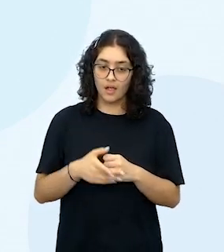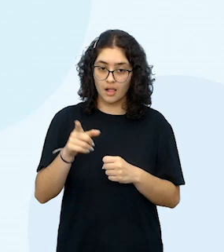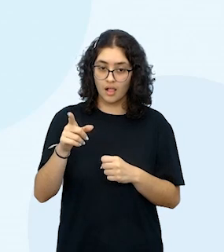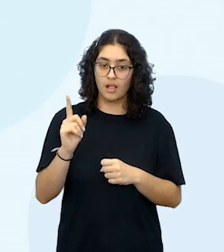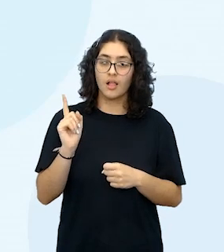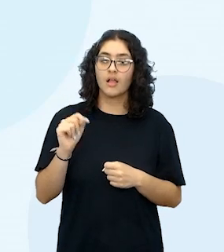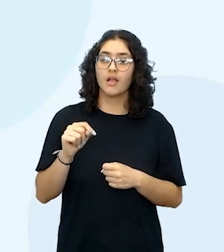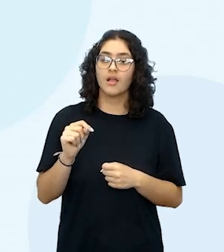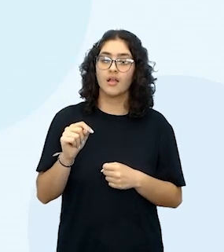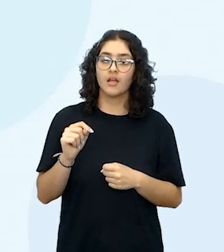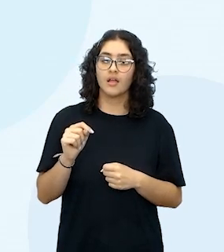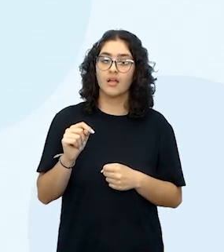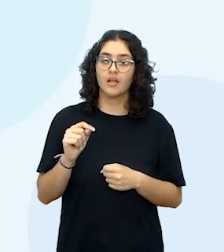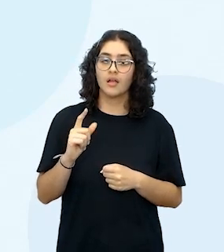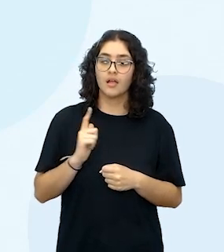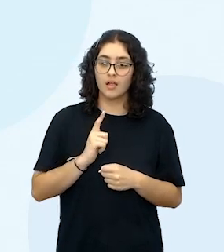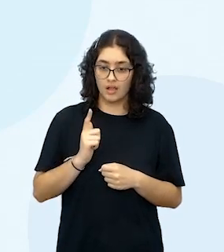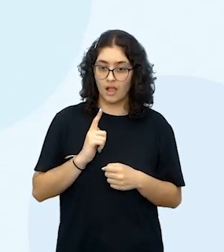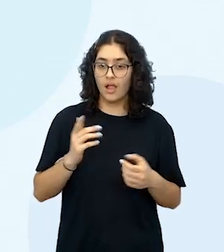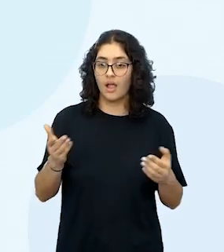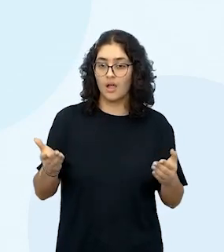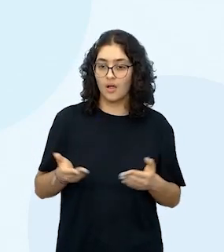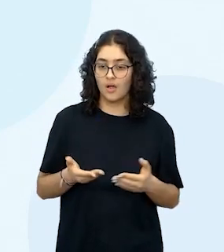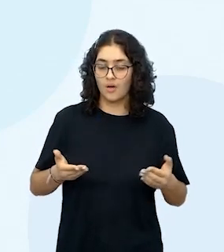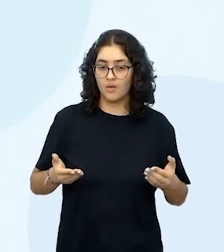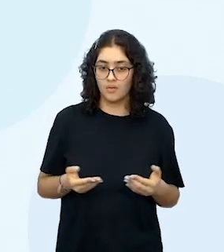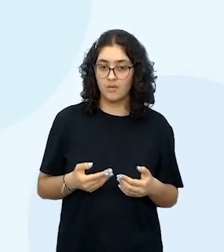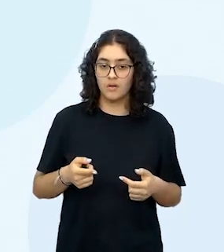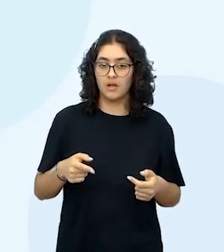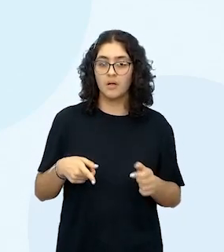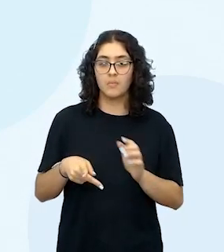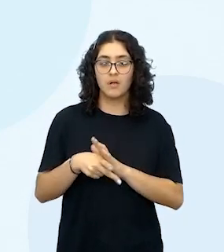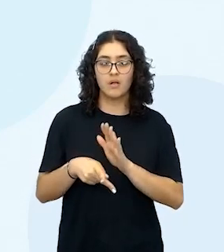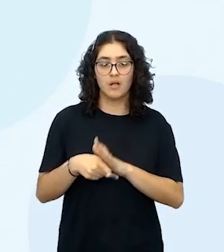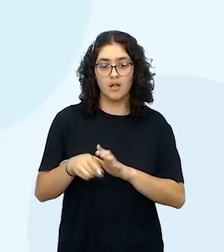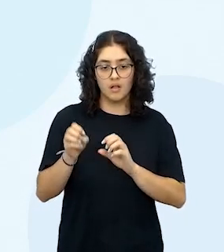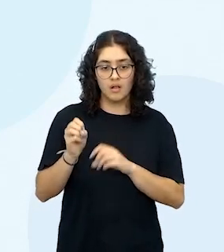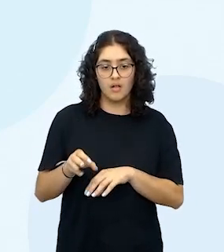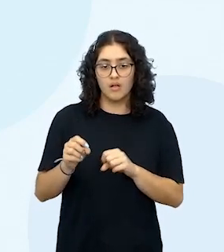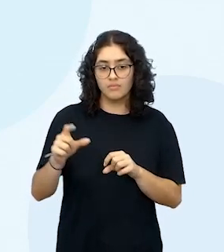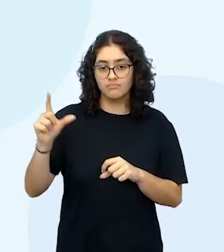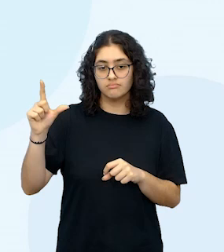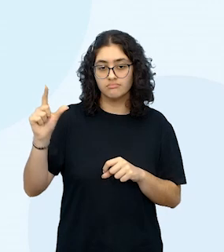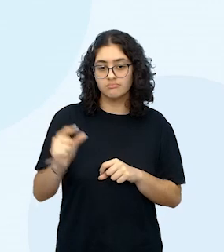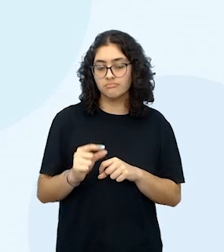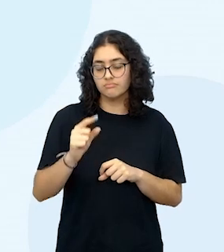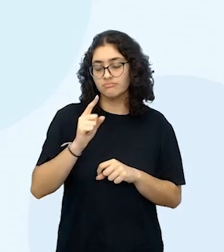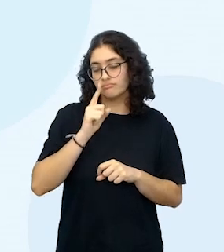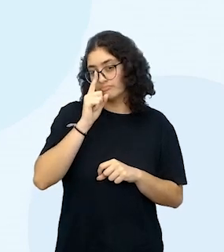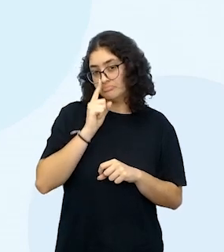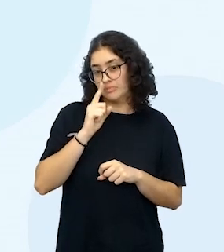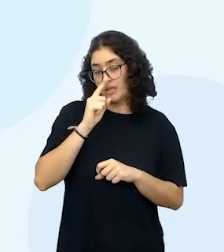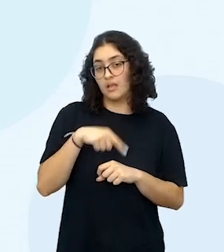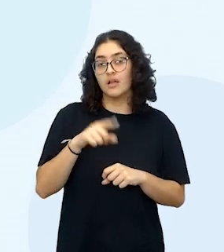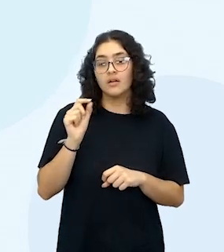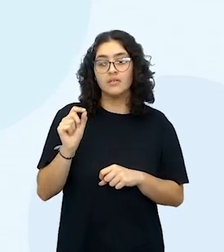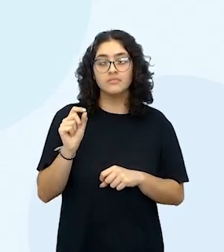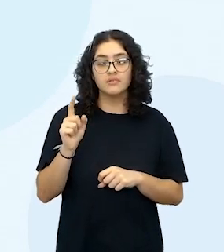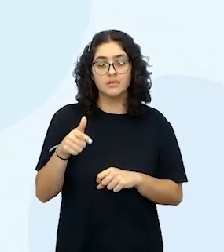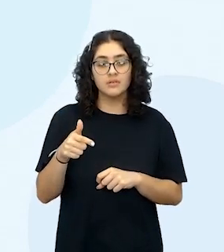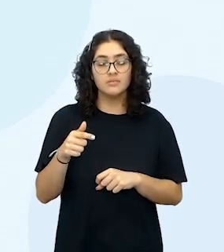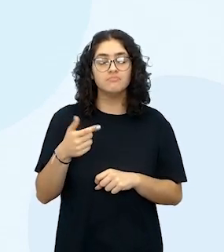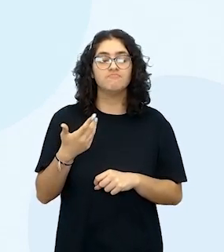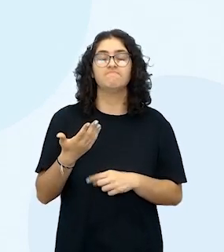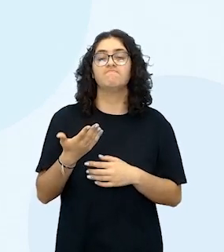é onde a gente está até agora, né? Que é a própria educação e redução de riscos e desastres. É a gente justamente